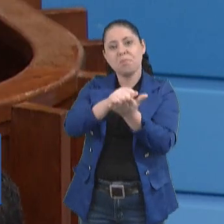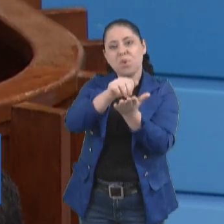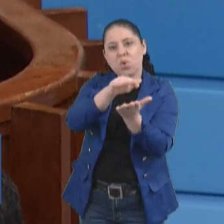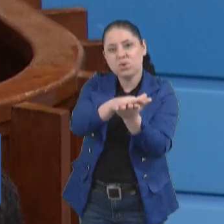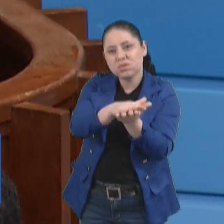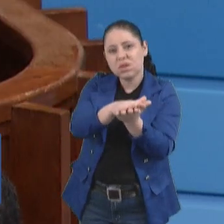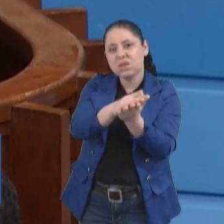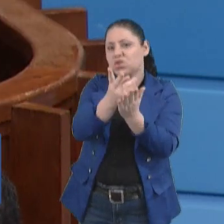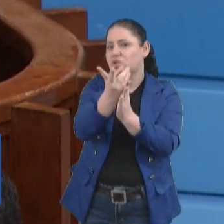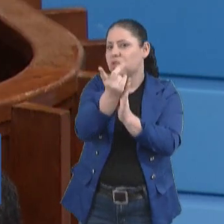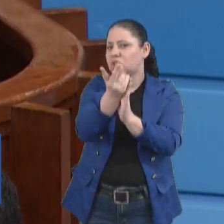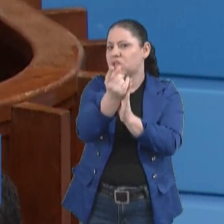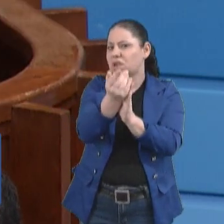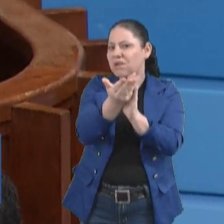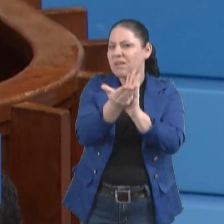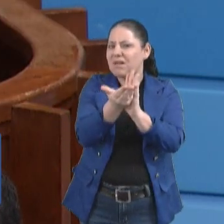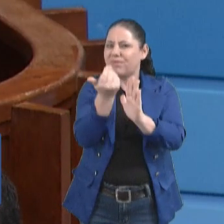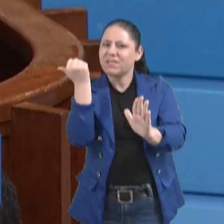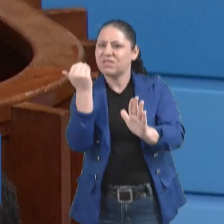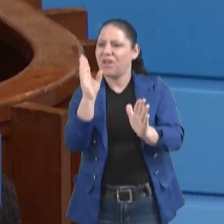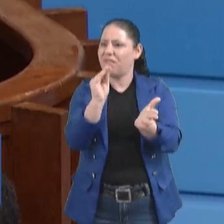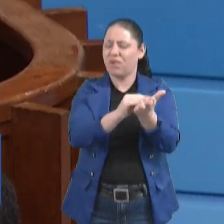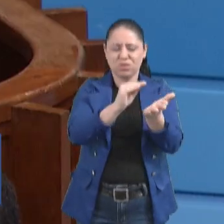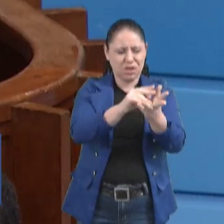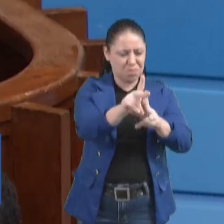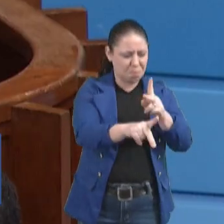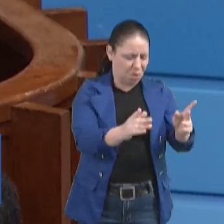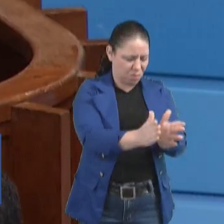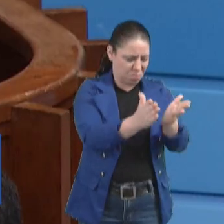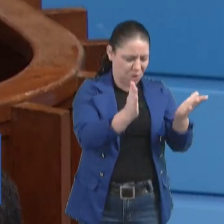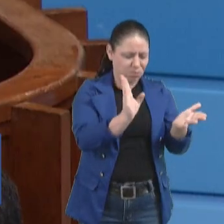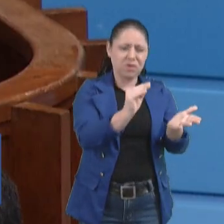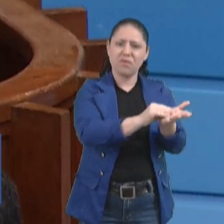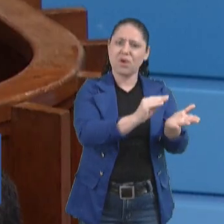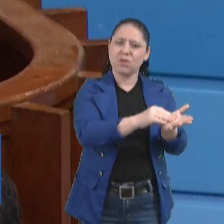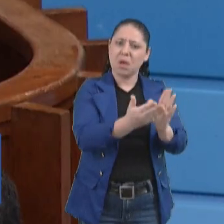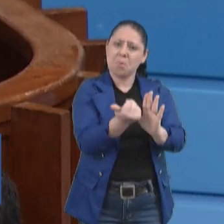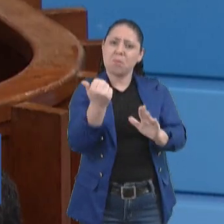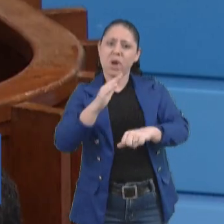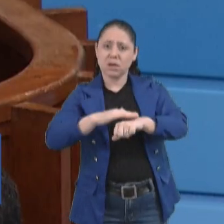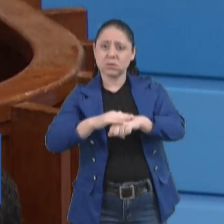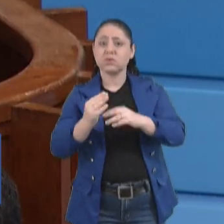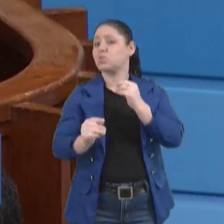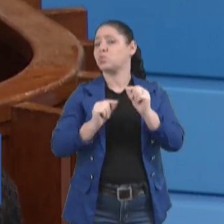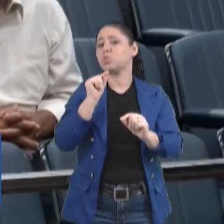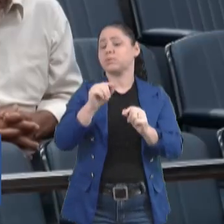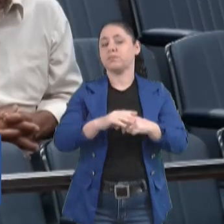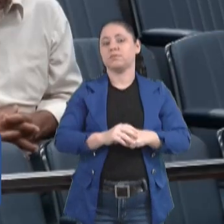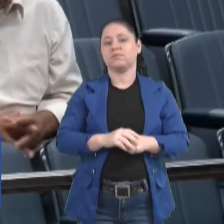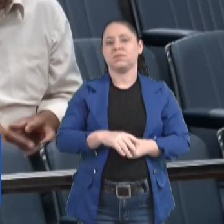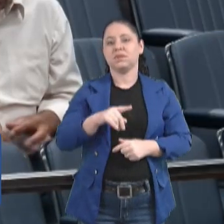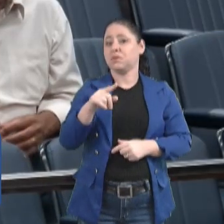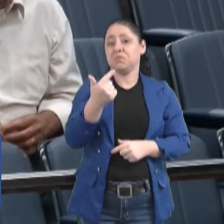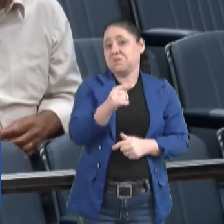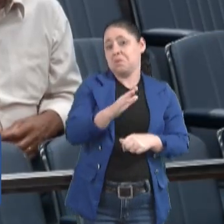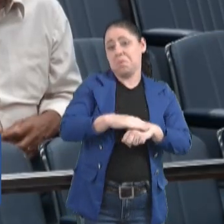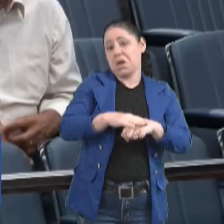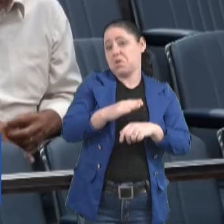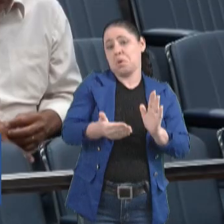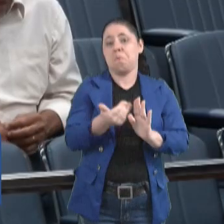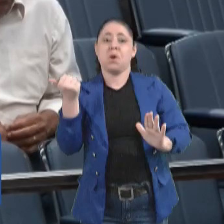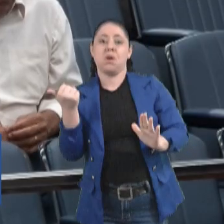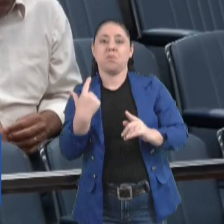multa e dinheiro, querendo tirar aquilo que já está faltando do povo? Ora, vocês não vão ter mais o que tirar do